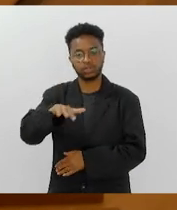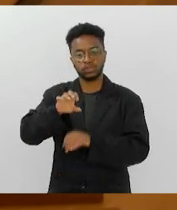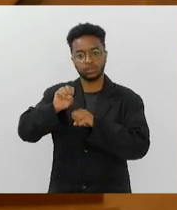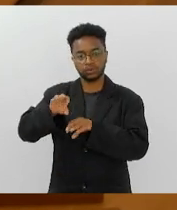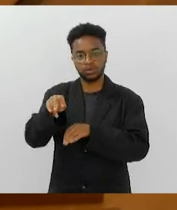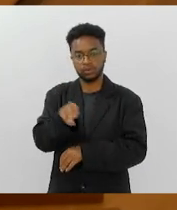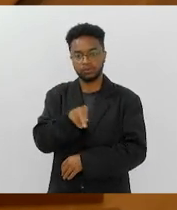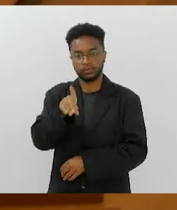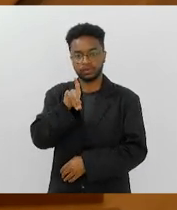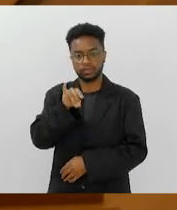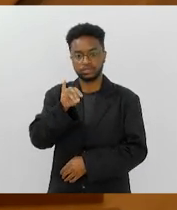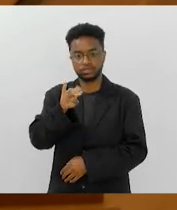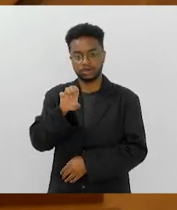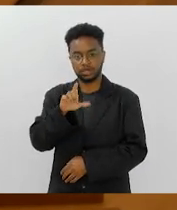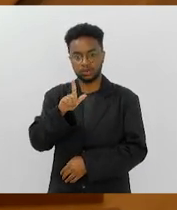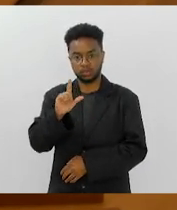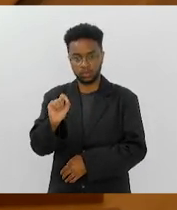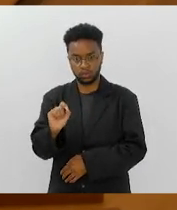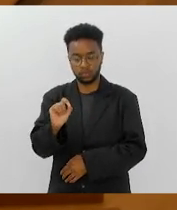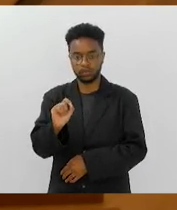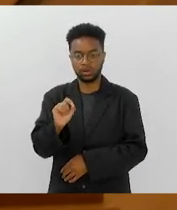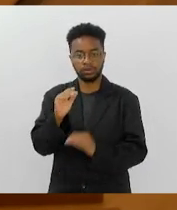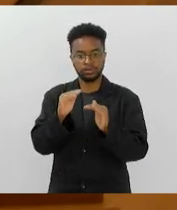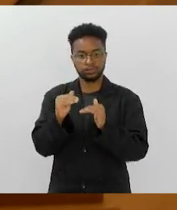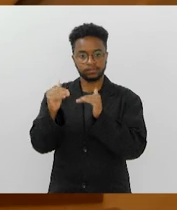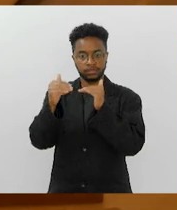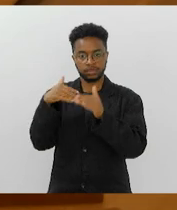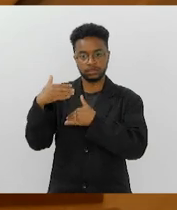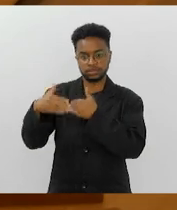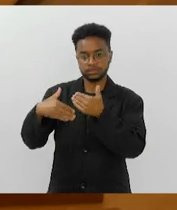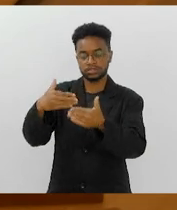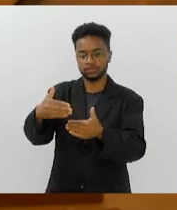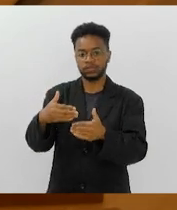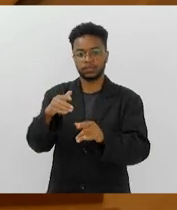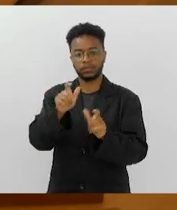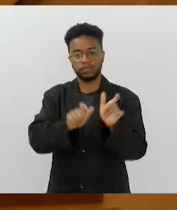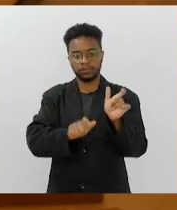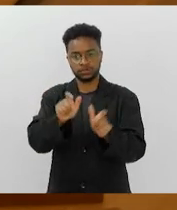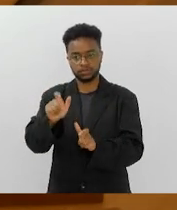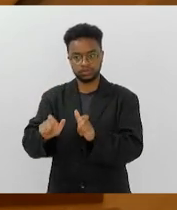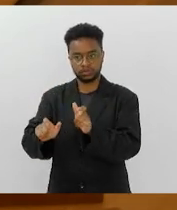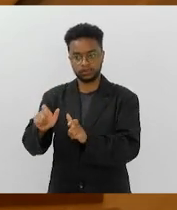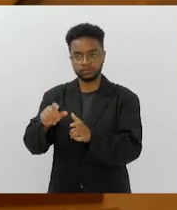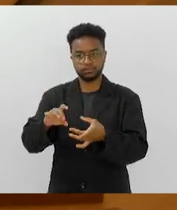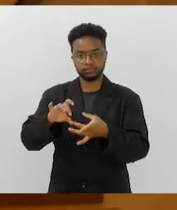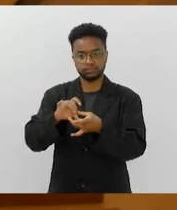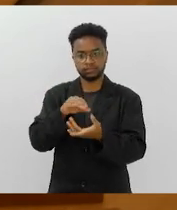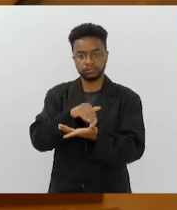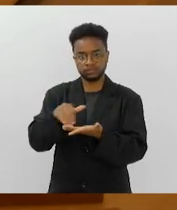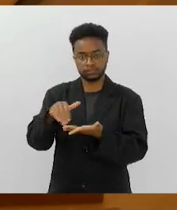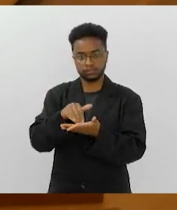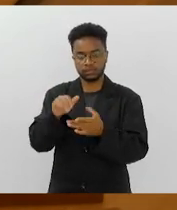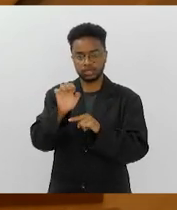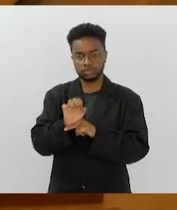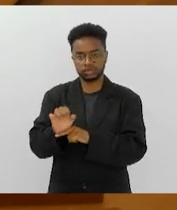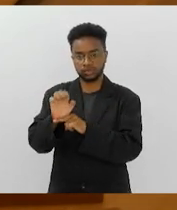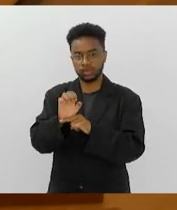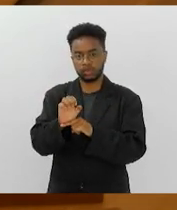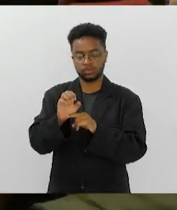professor Diego Ferreira, Superintendente de Desenvolvimento de Pessoas da Secretaria de Estado de